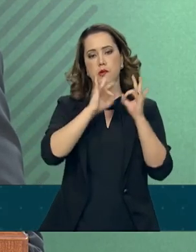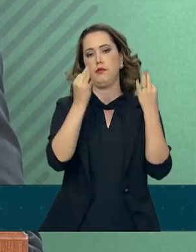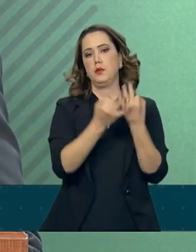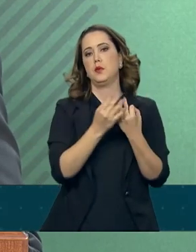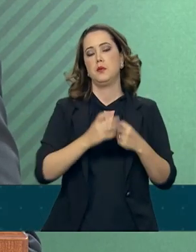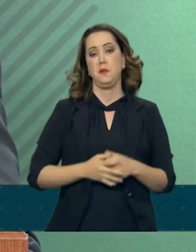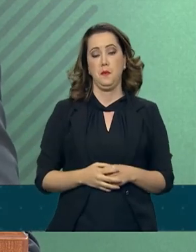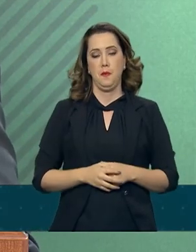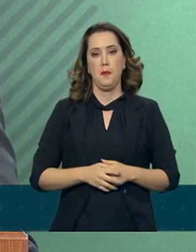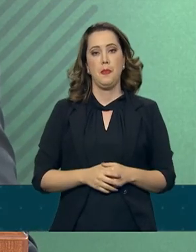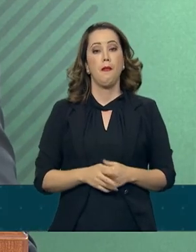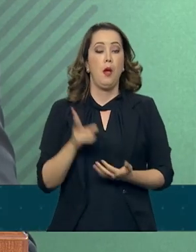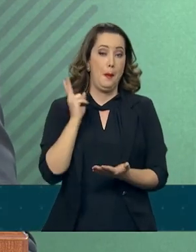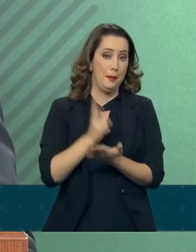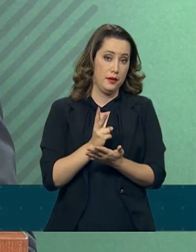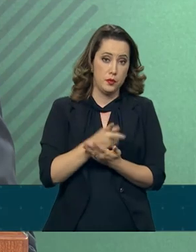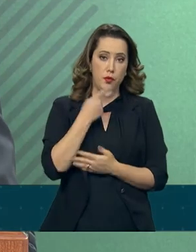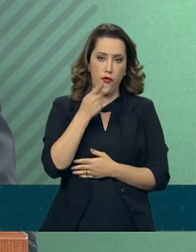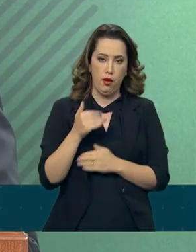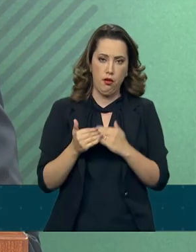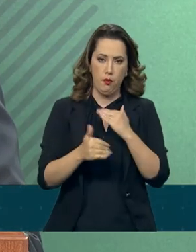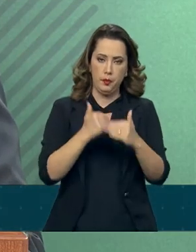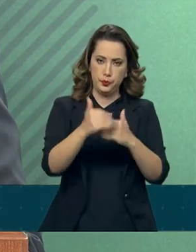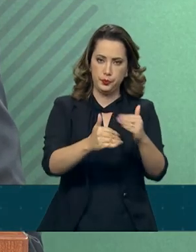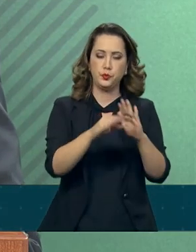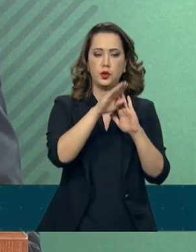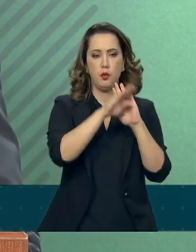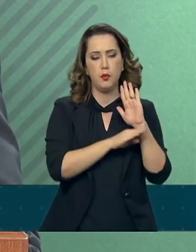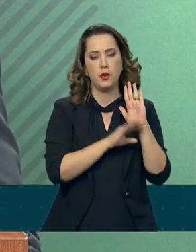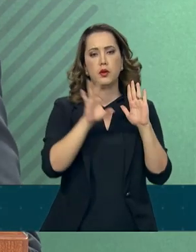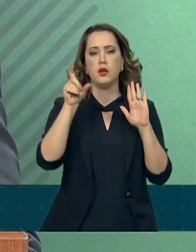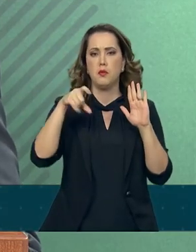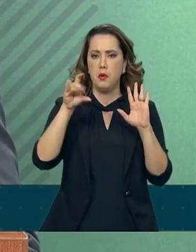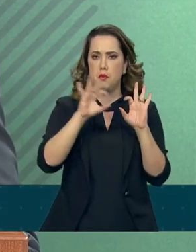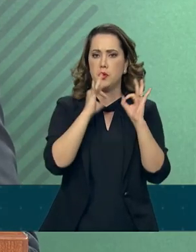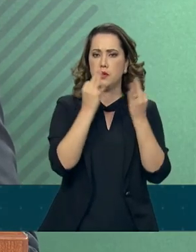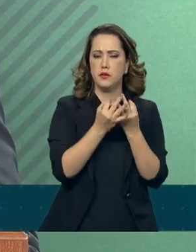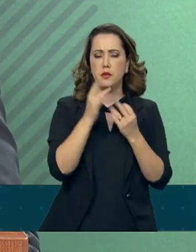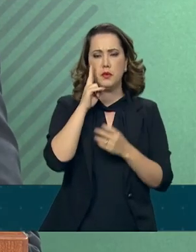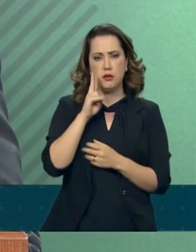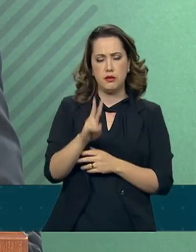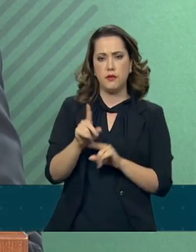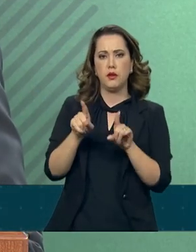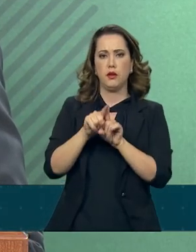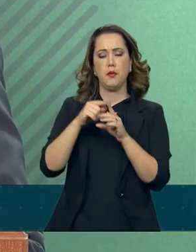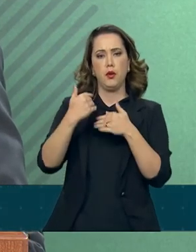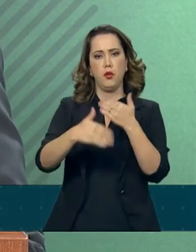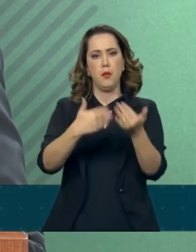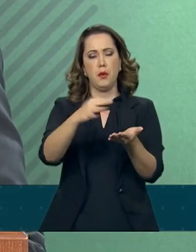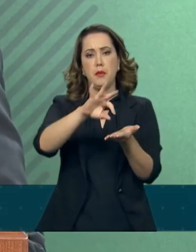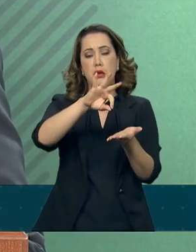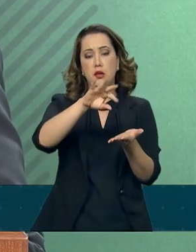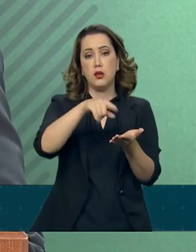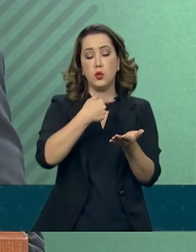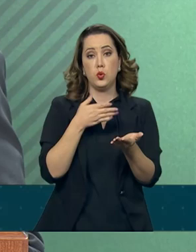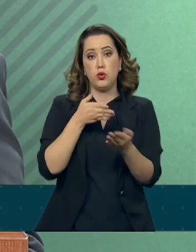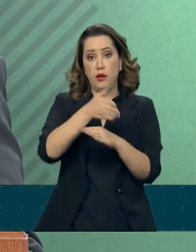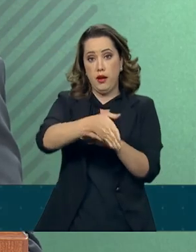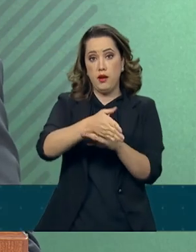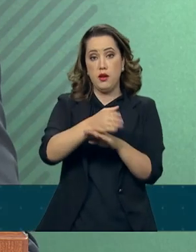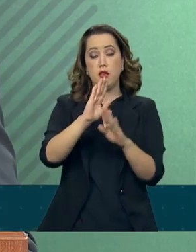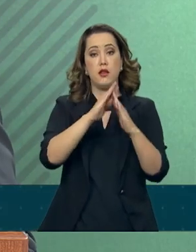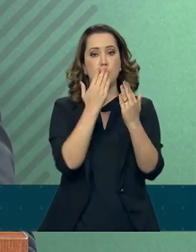ainda com relação ao bolsa família o acompanhamento da freqüência escolar obteve novo